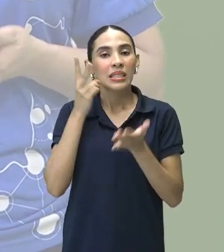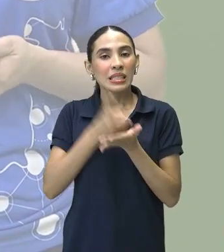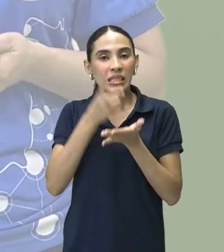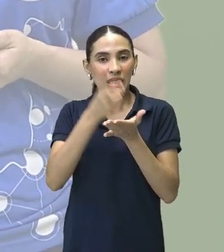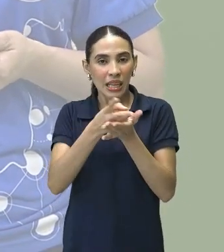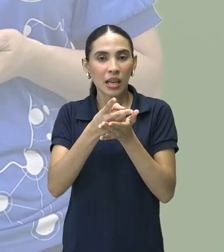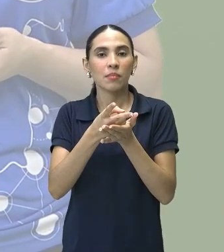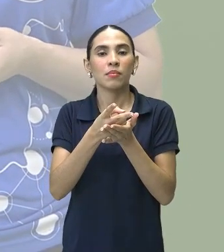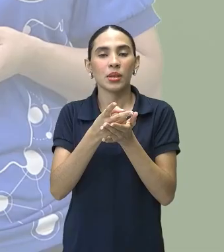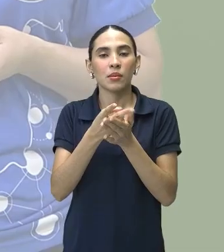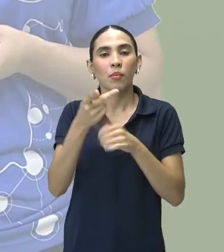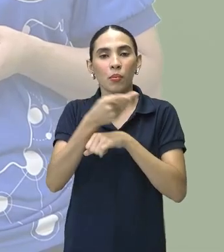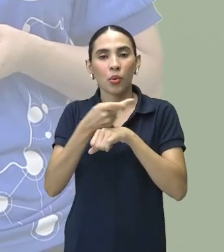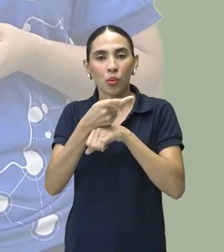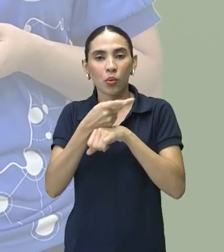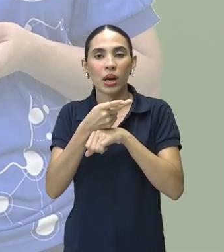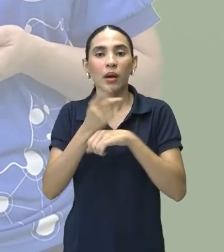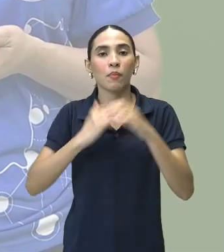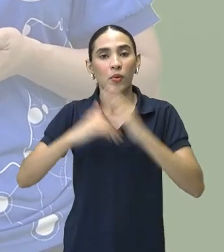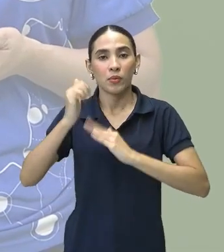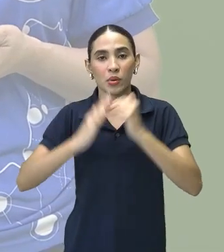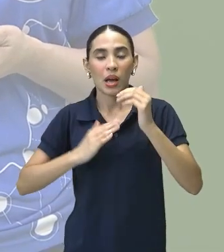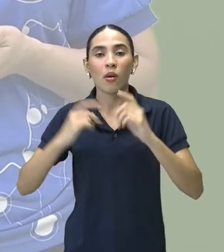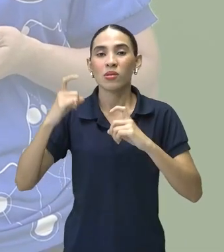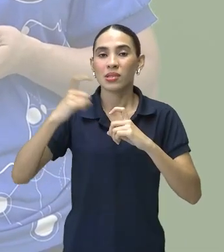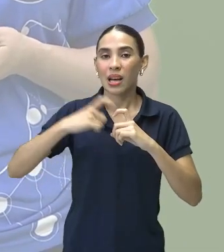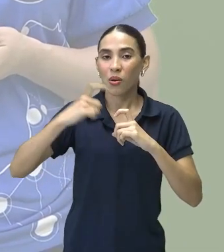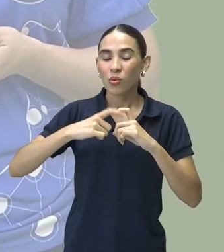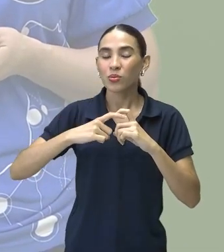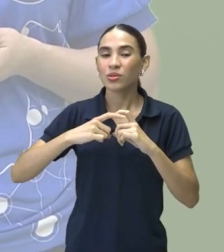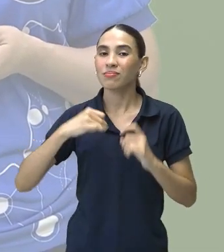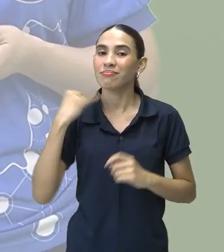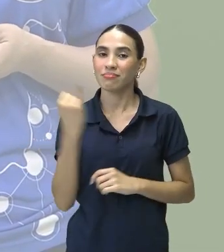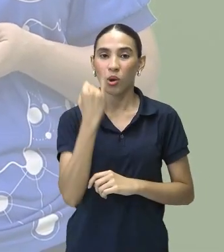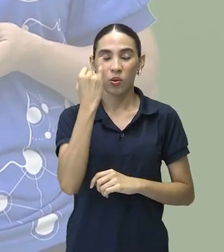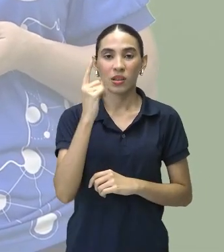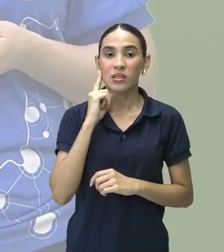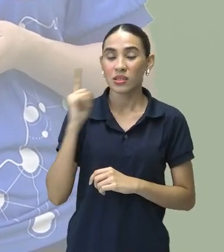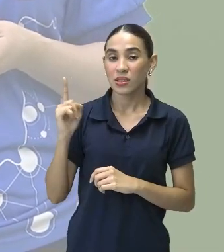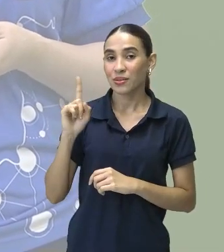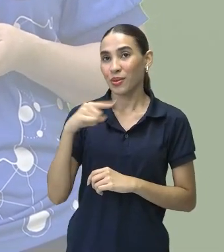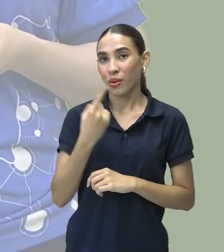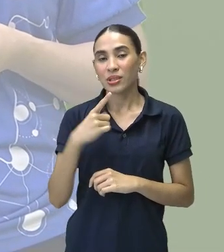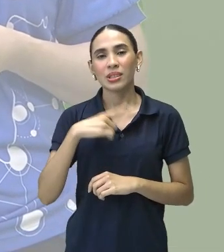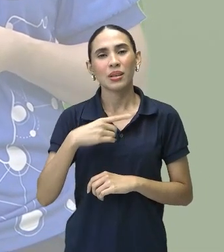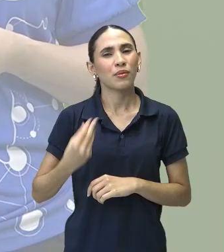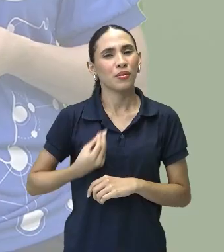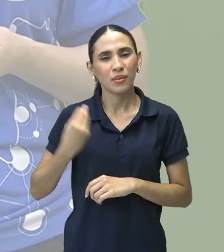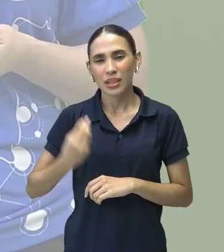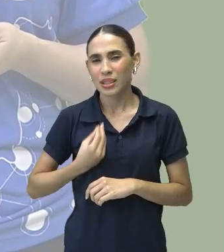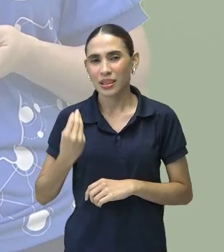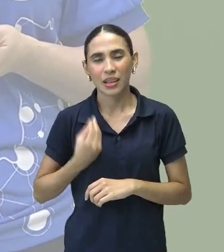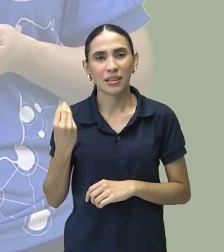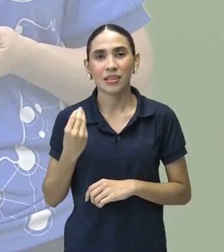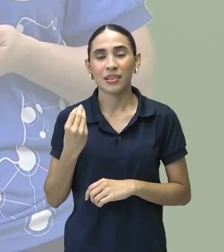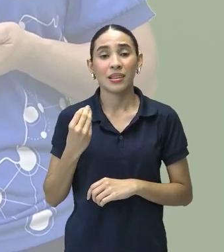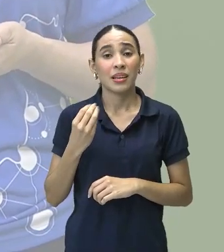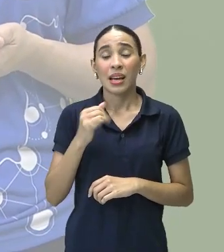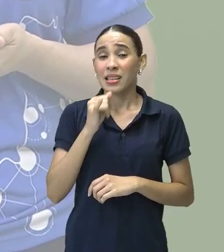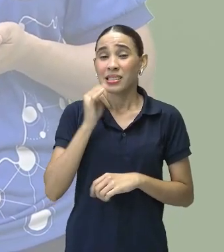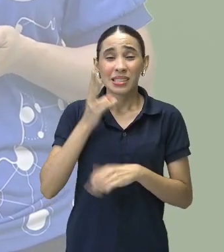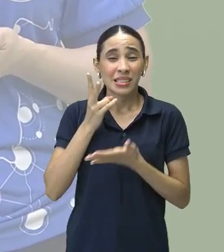um profissional da saúde. Isso é super recomendado, gente. Embora a gente tenha uma vida aí muito corrida, você tem